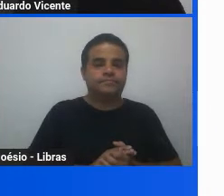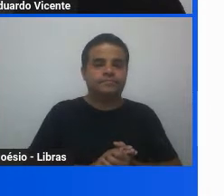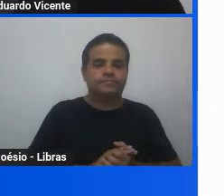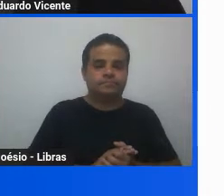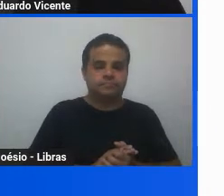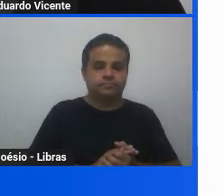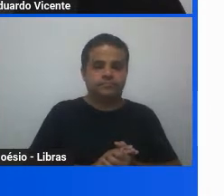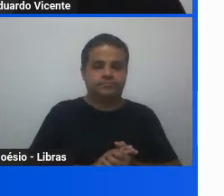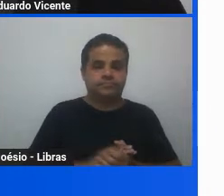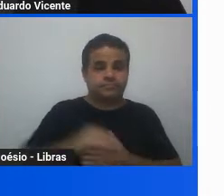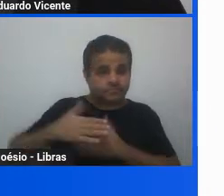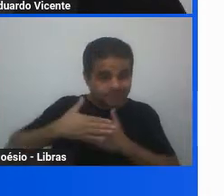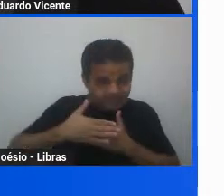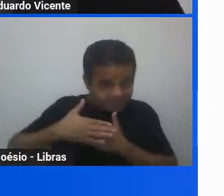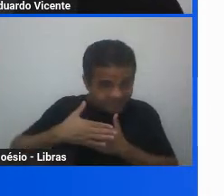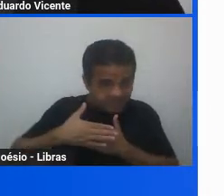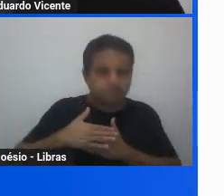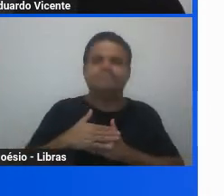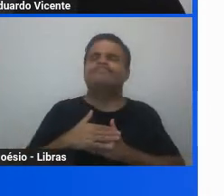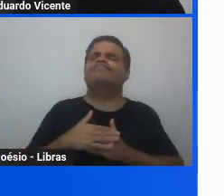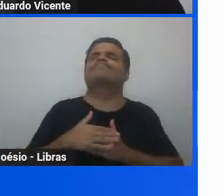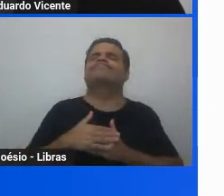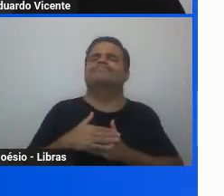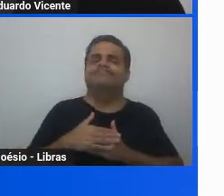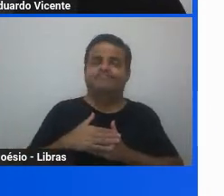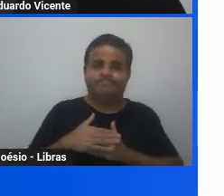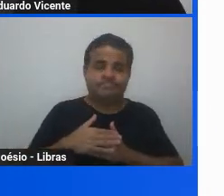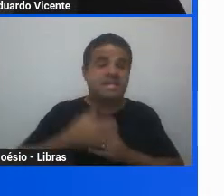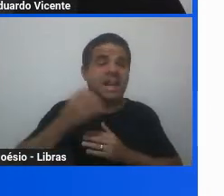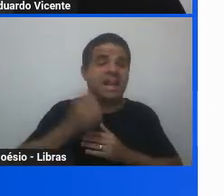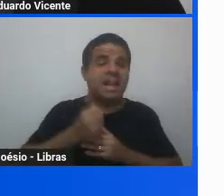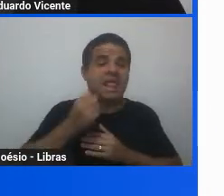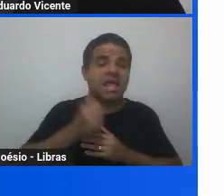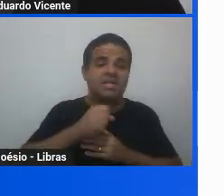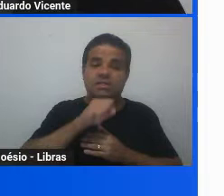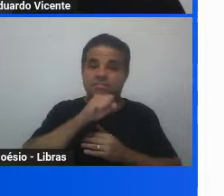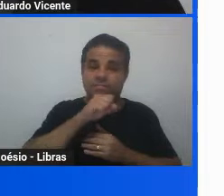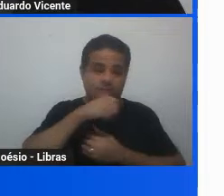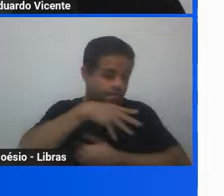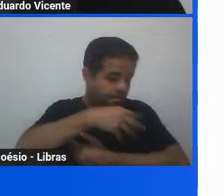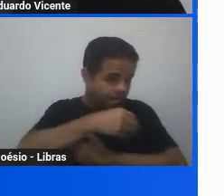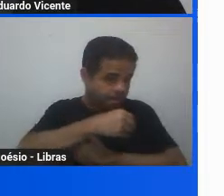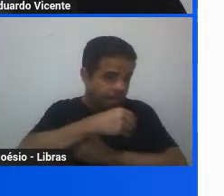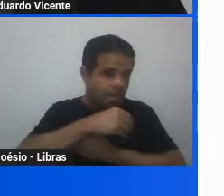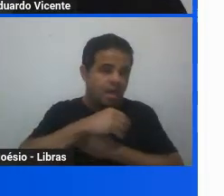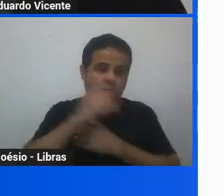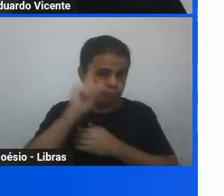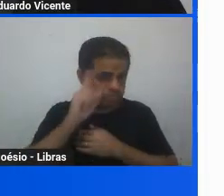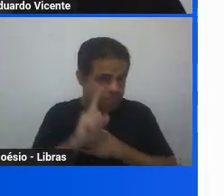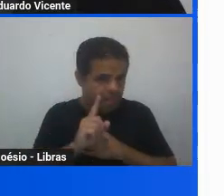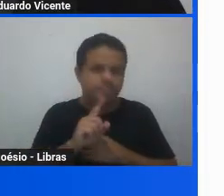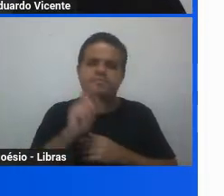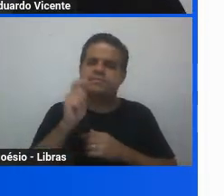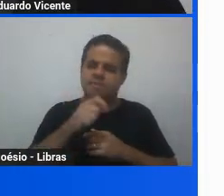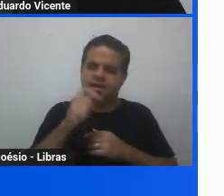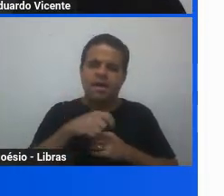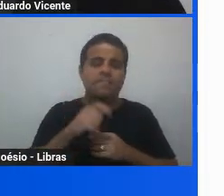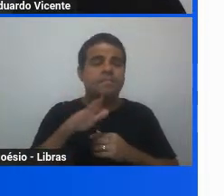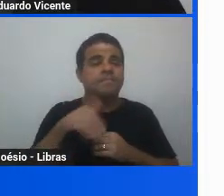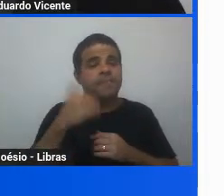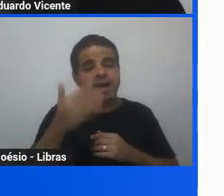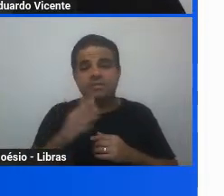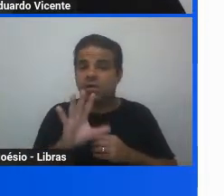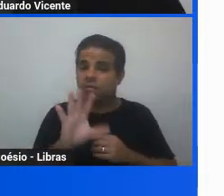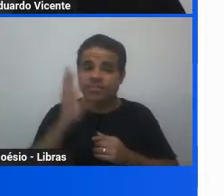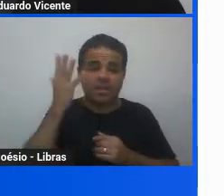Bebê também engasga. Bebê engasga muito com o leite da mãe. Ah, a mãe não sabe dar mamar? Não é nada disso, ok? Nós